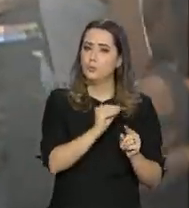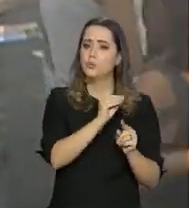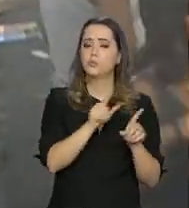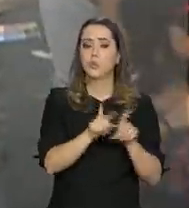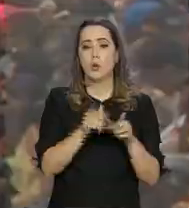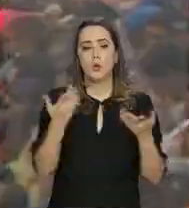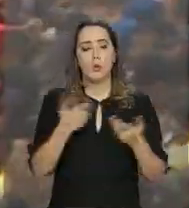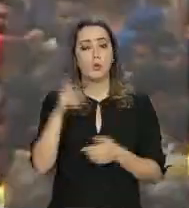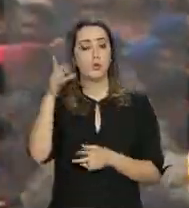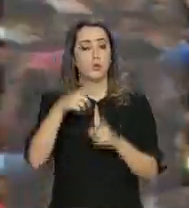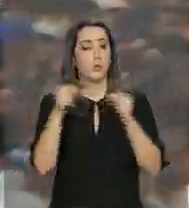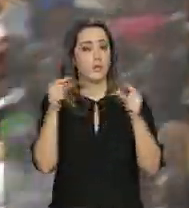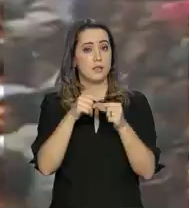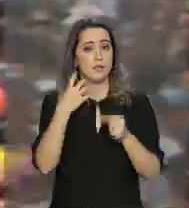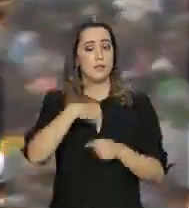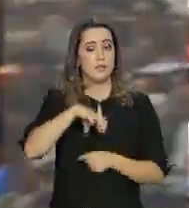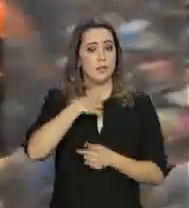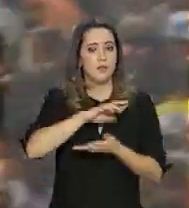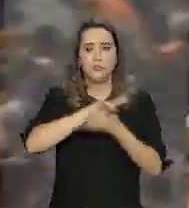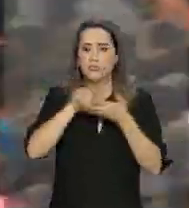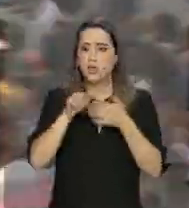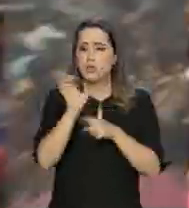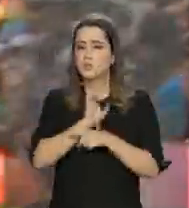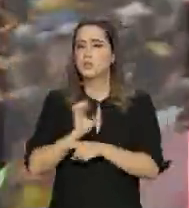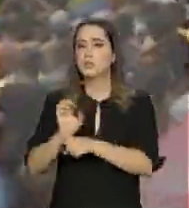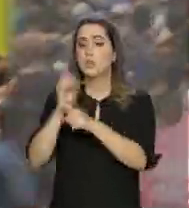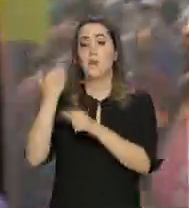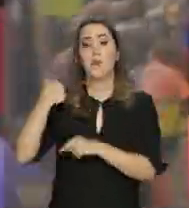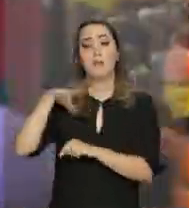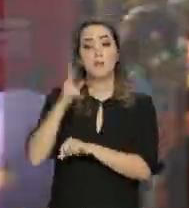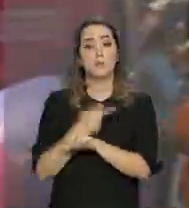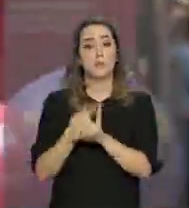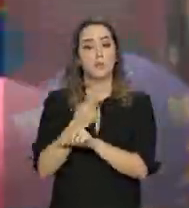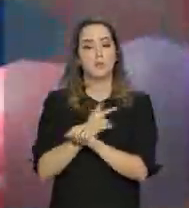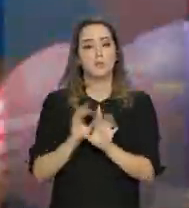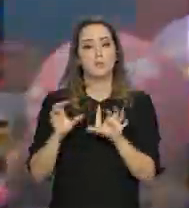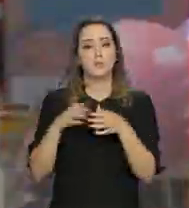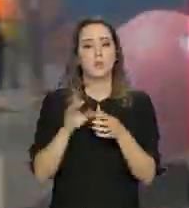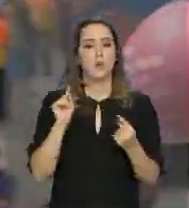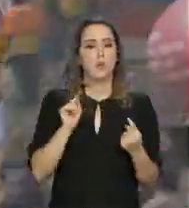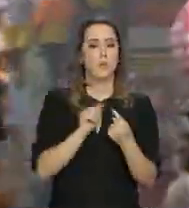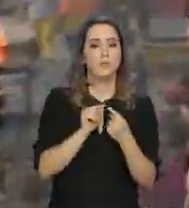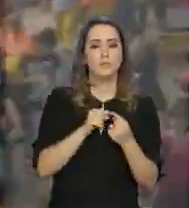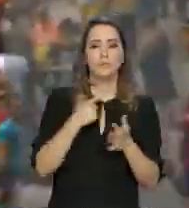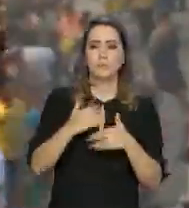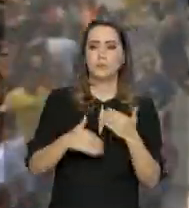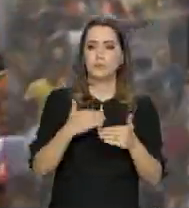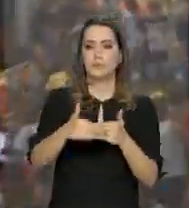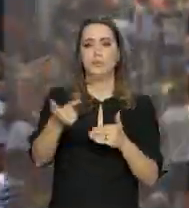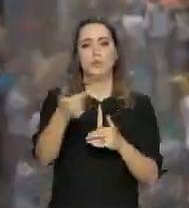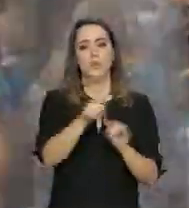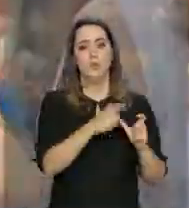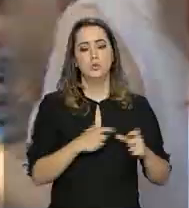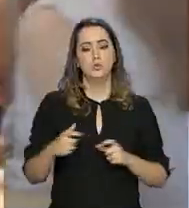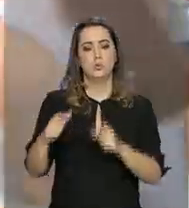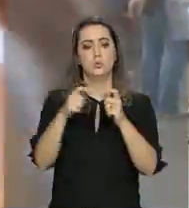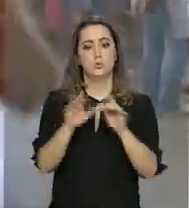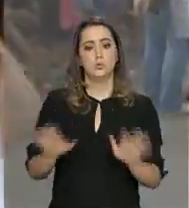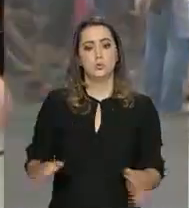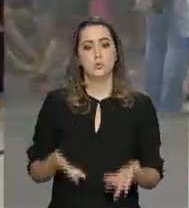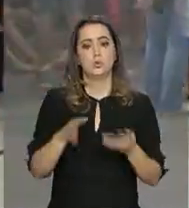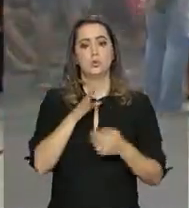Recife, Salvador e Florianópolis estão entre os destinos mais procurados. A meta é desenvolver outros locais e